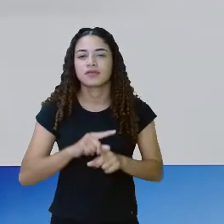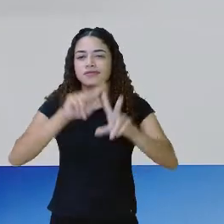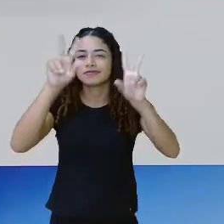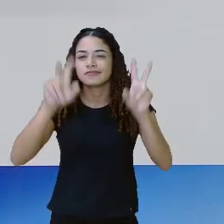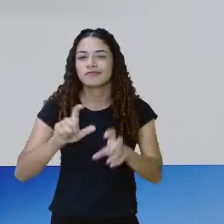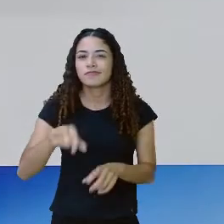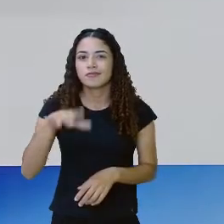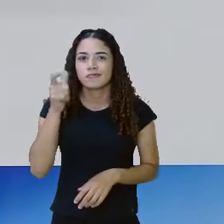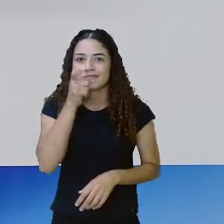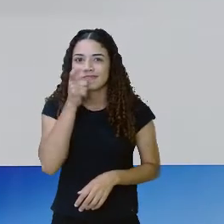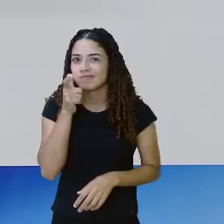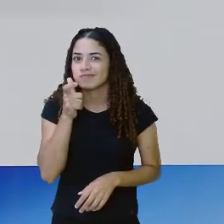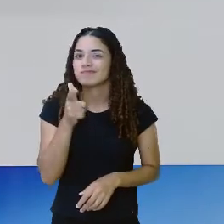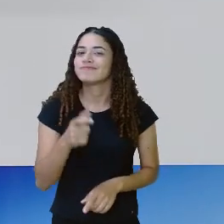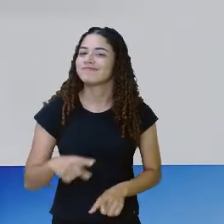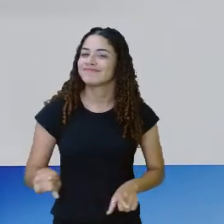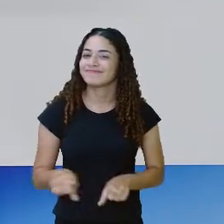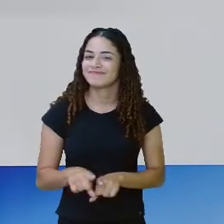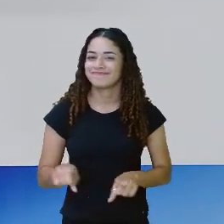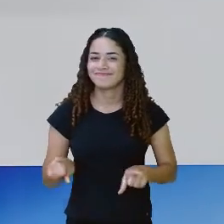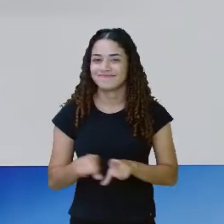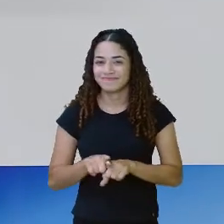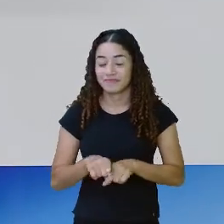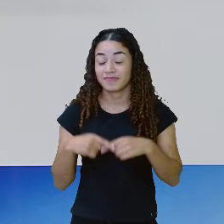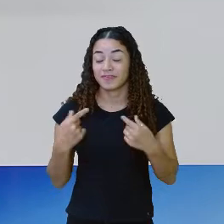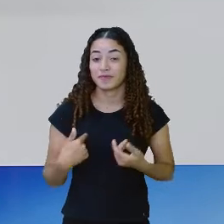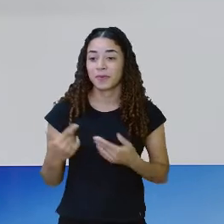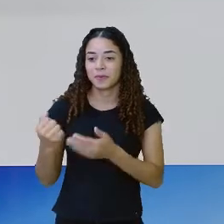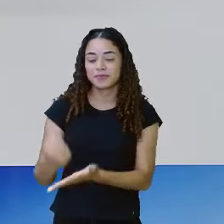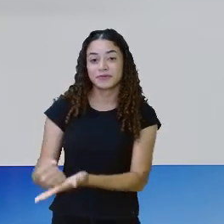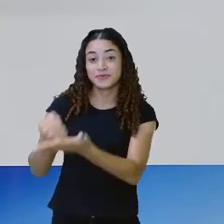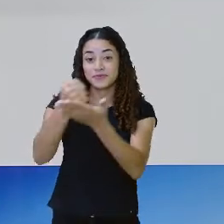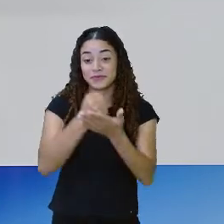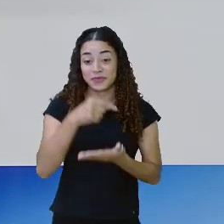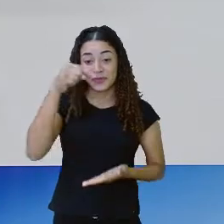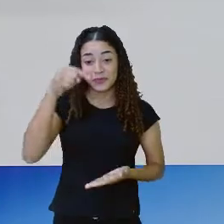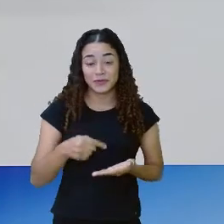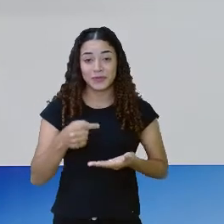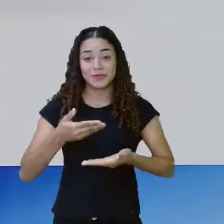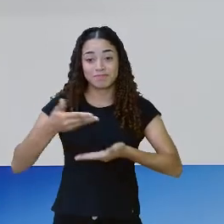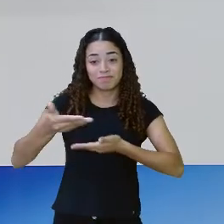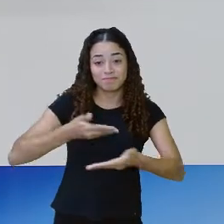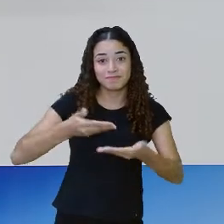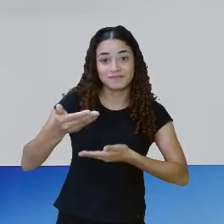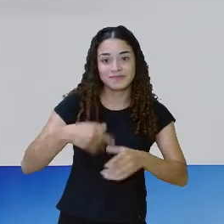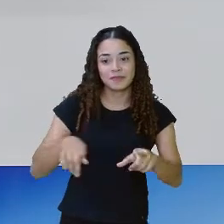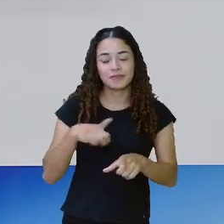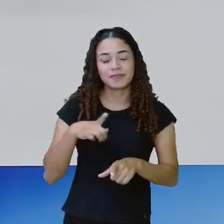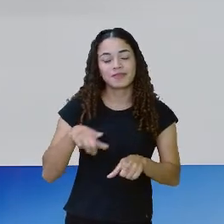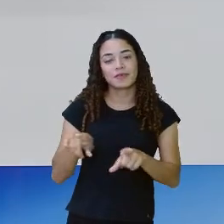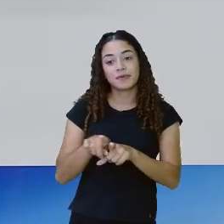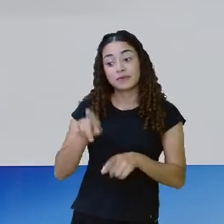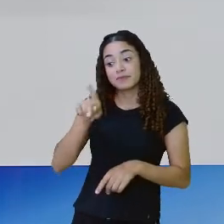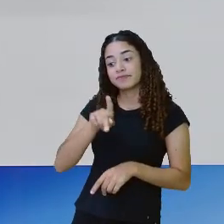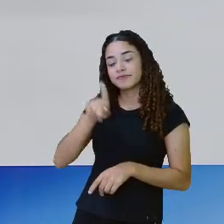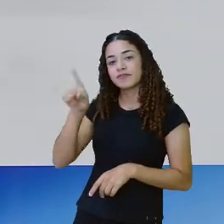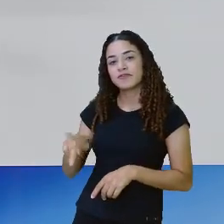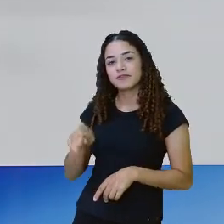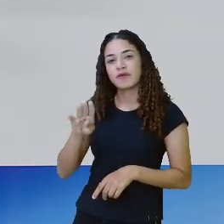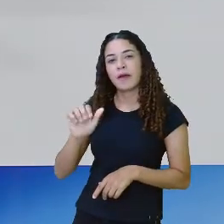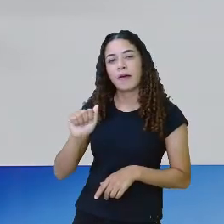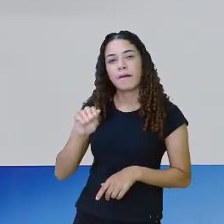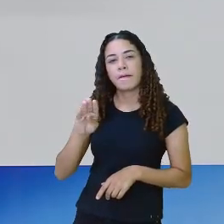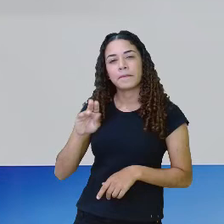é interessante também. Para me ajudar na interação, a professora Abigail Viana está aqui sempre,